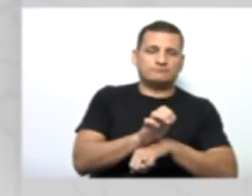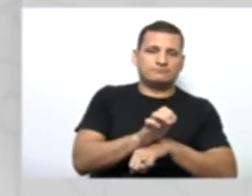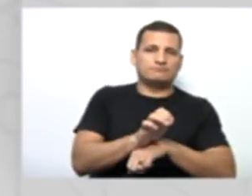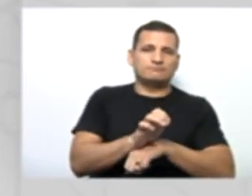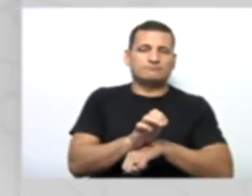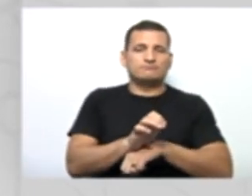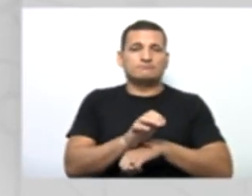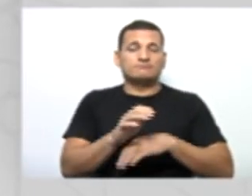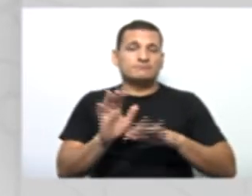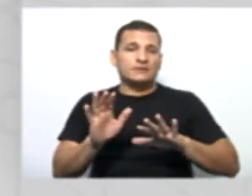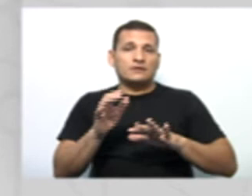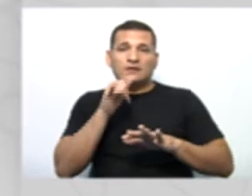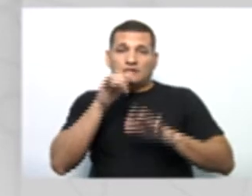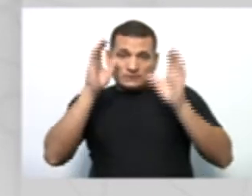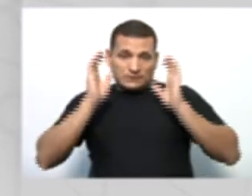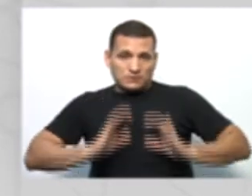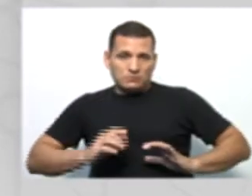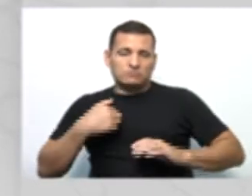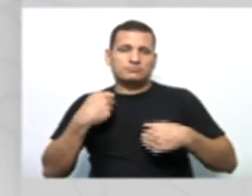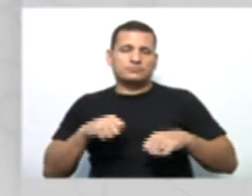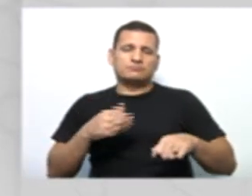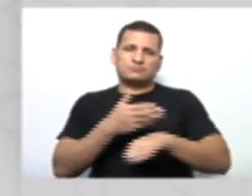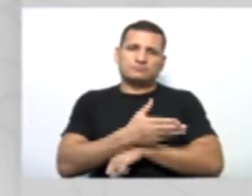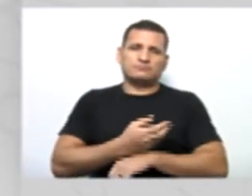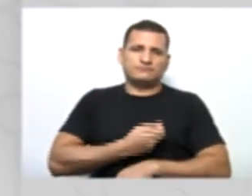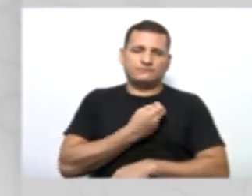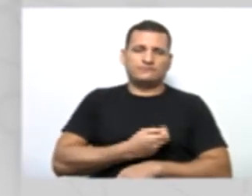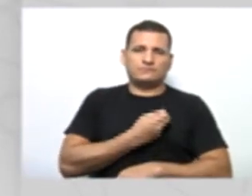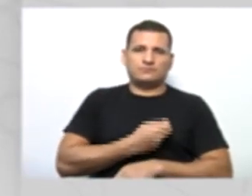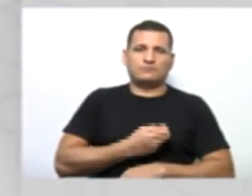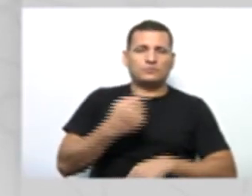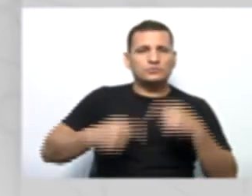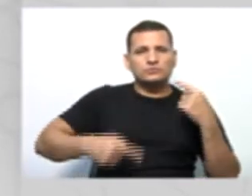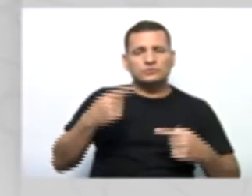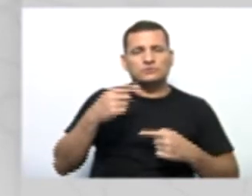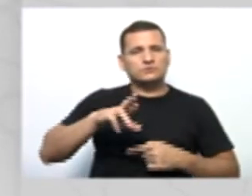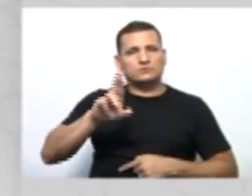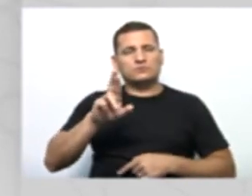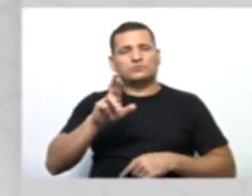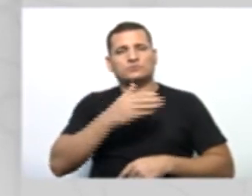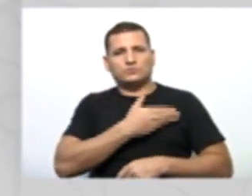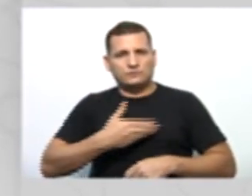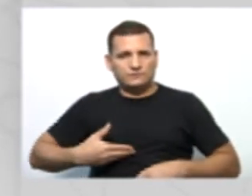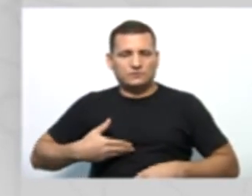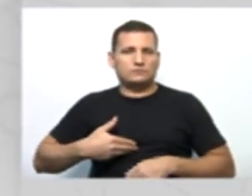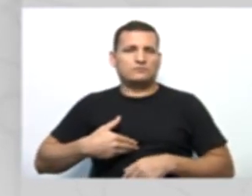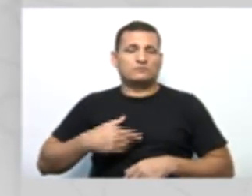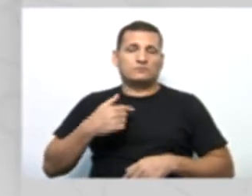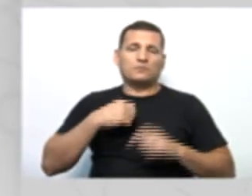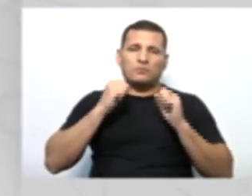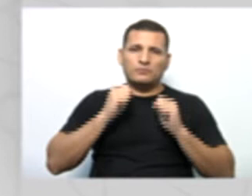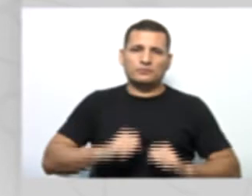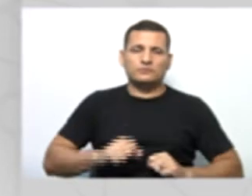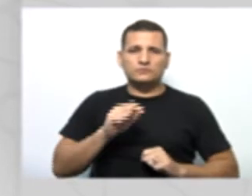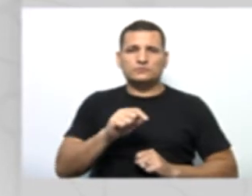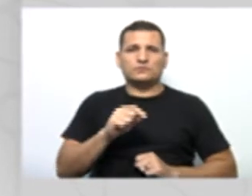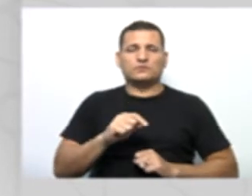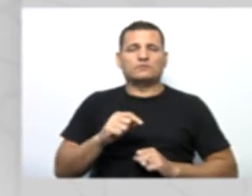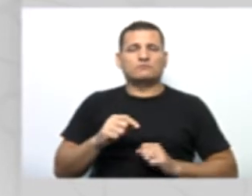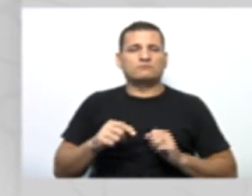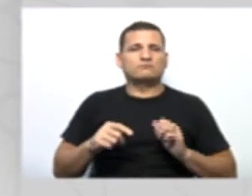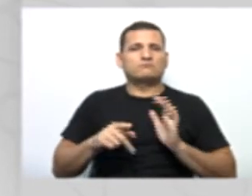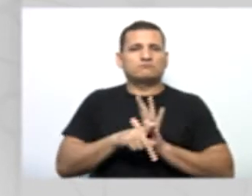participar da vida política, participar das decisões do governo, do Estado, para que eu de fato possa exercer a